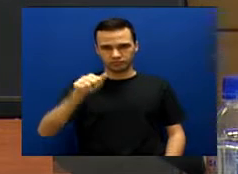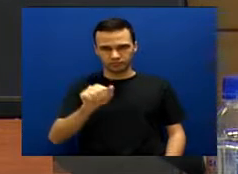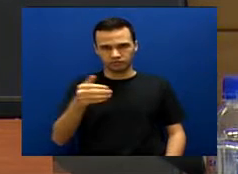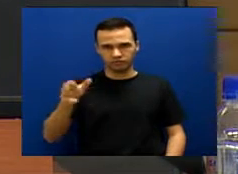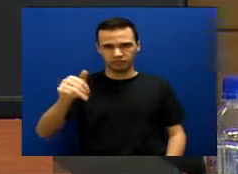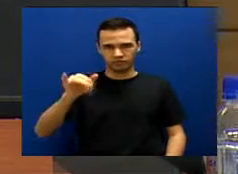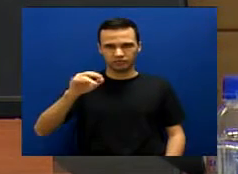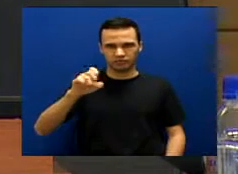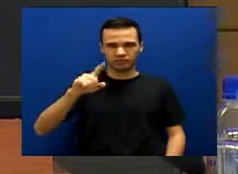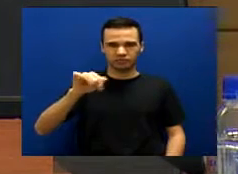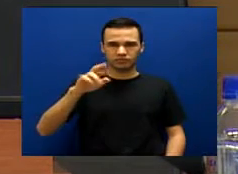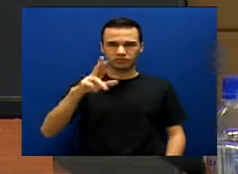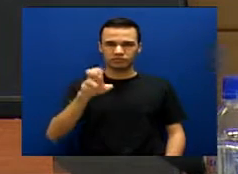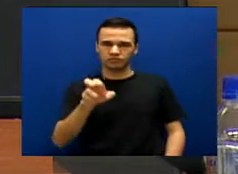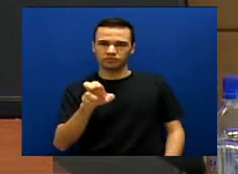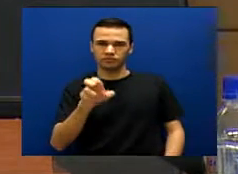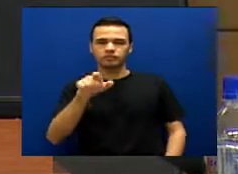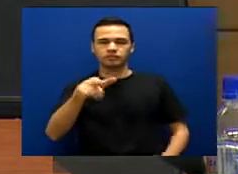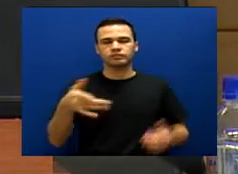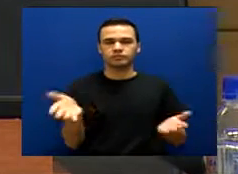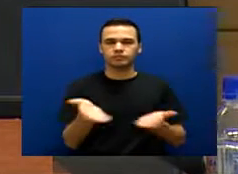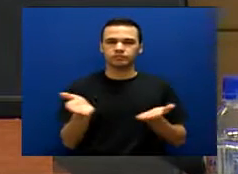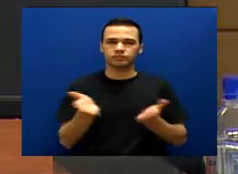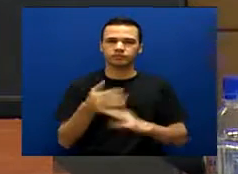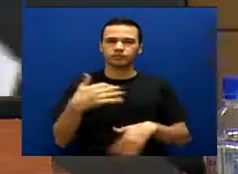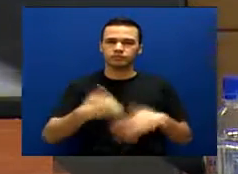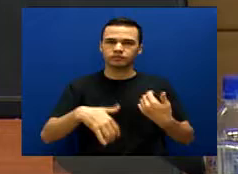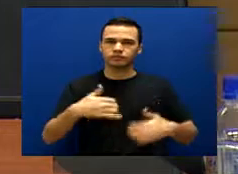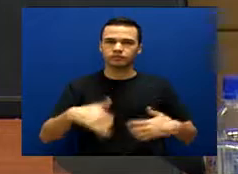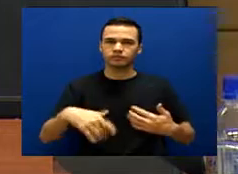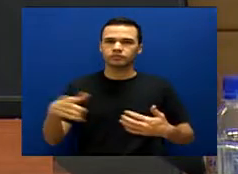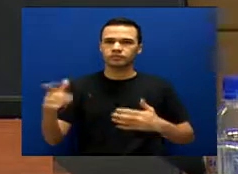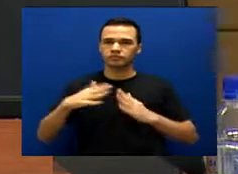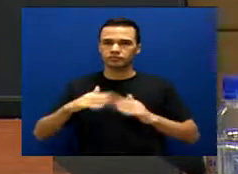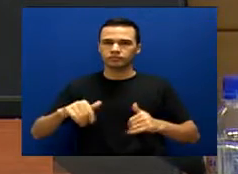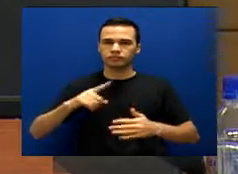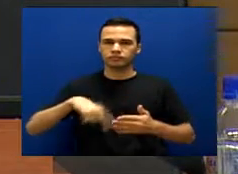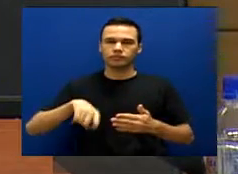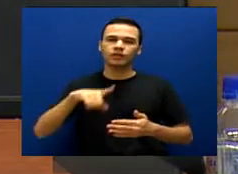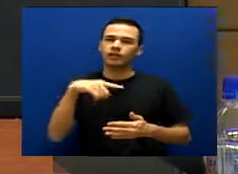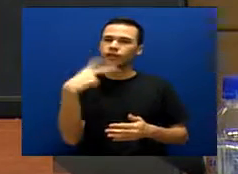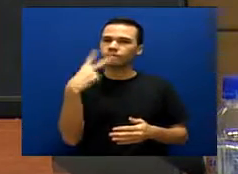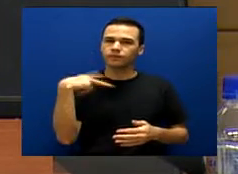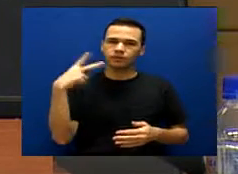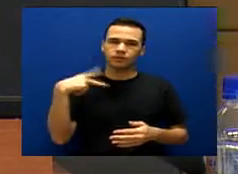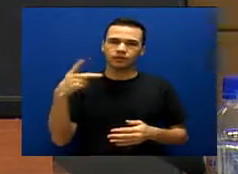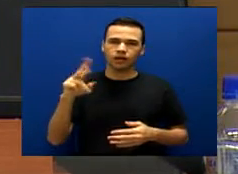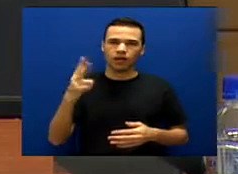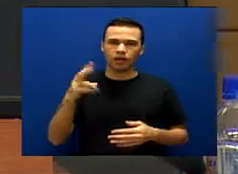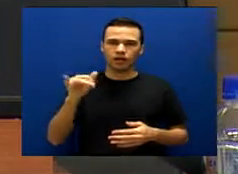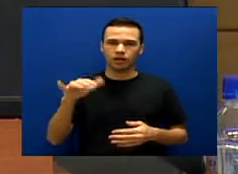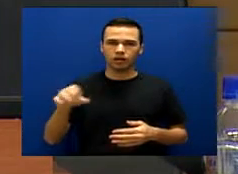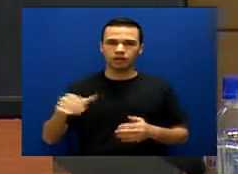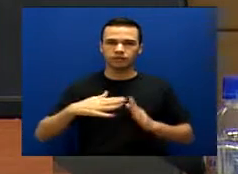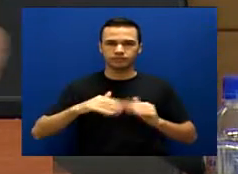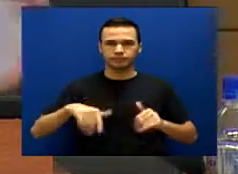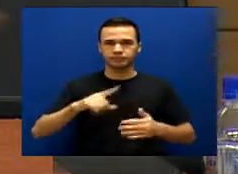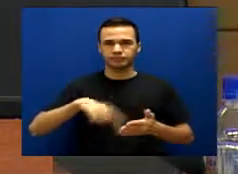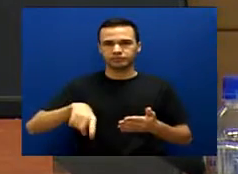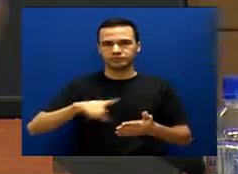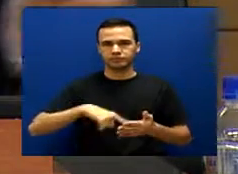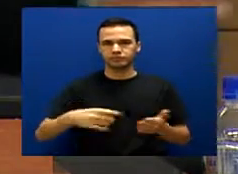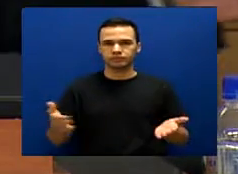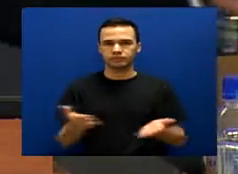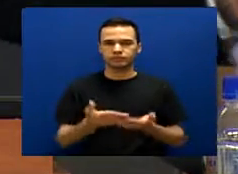Migliari Augusto. As indicações. É regimental o pedido do vereador Hélio Brasileiro para dispensa